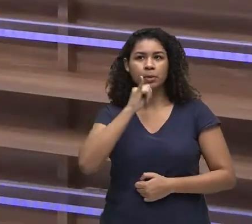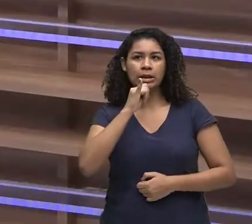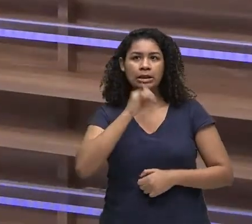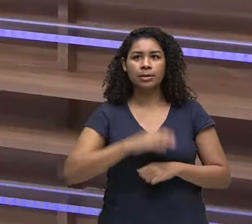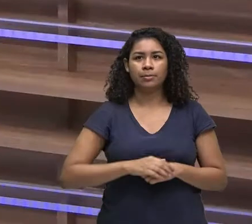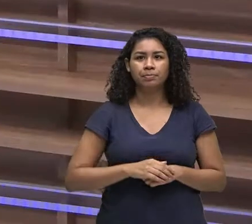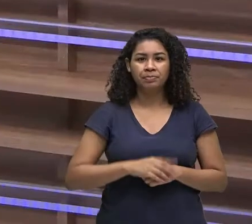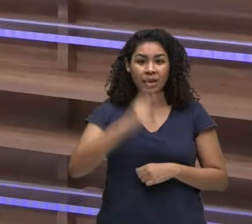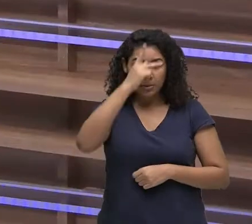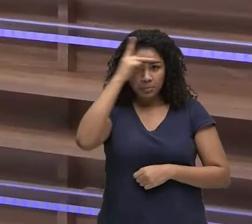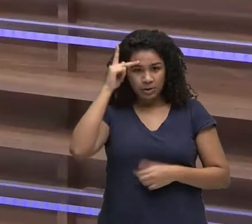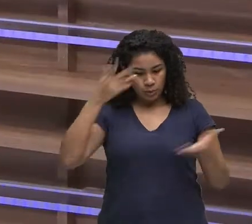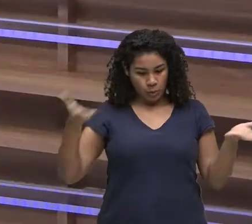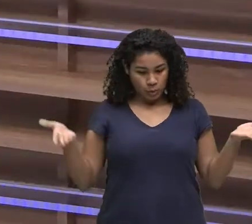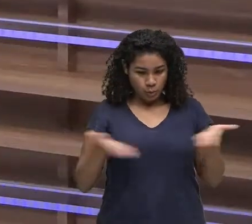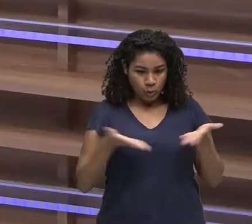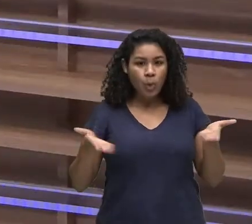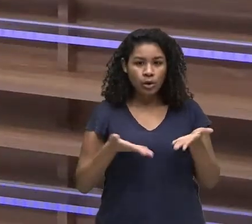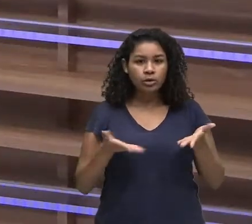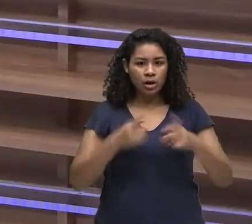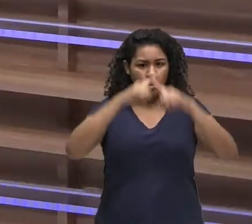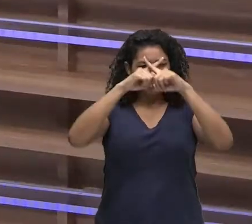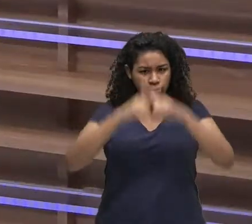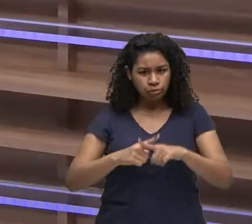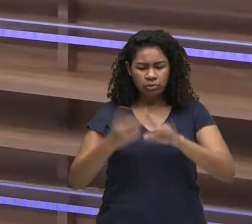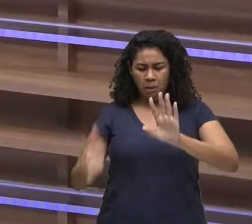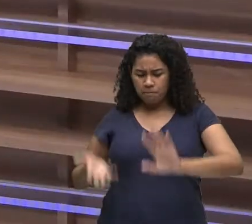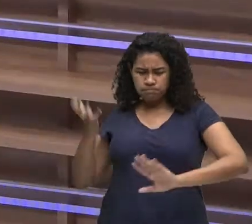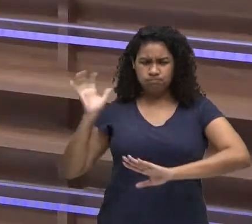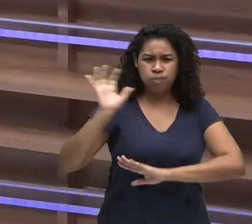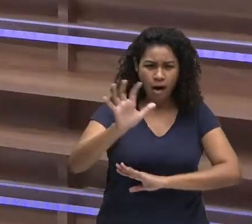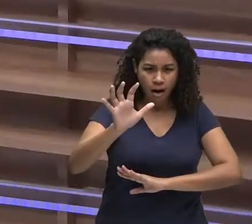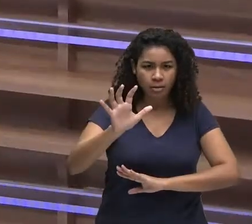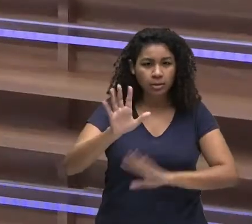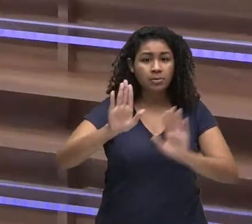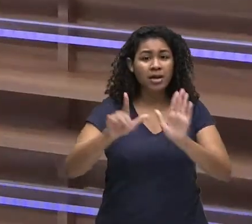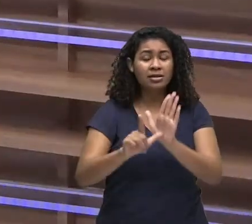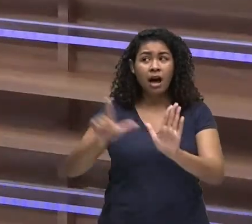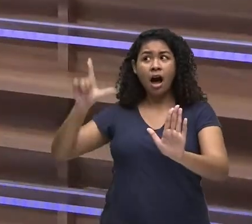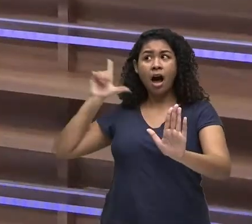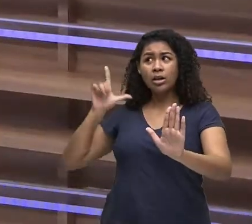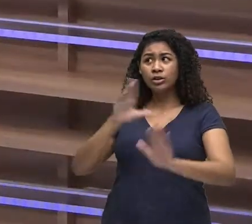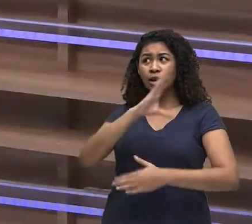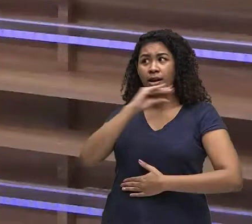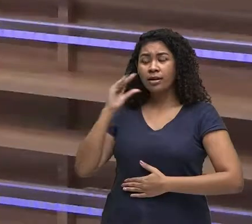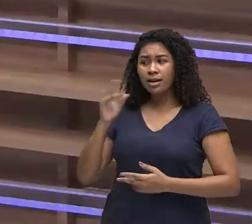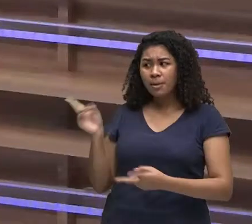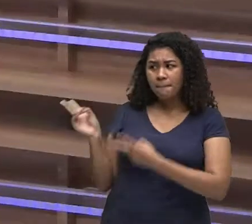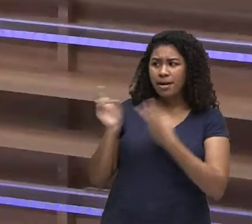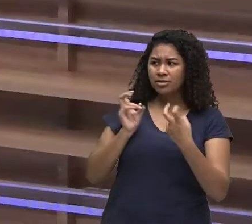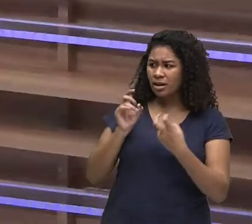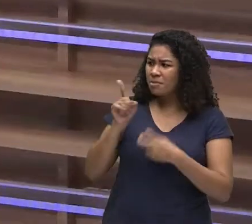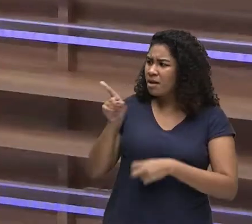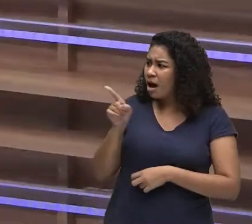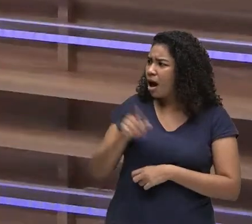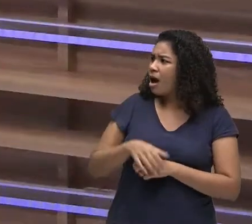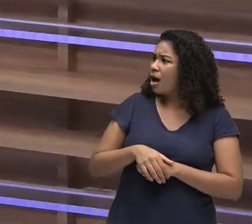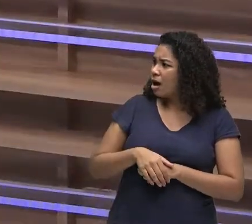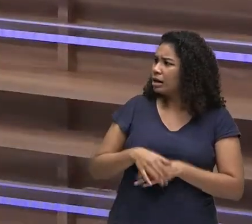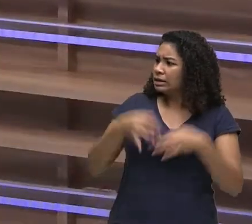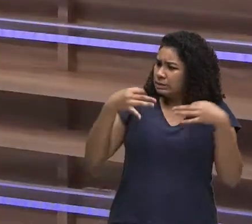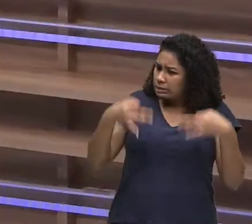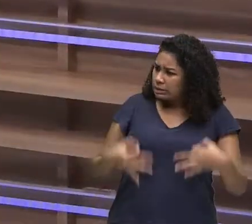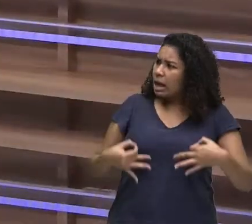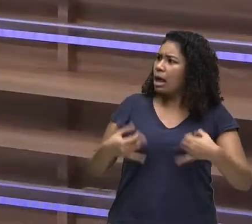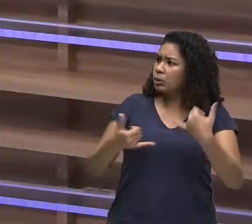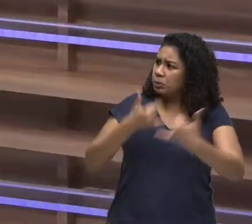presenciado características bonitas como essa, tenho certeza que os atletas formados de hoje seriam diferentes. Ainda podem